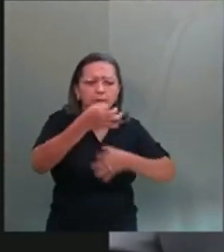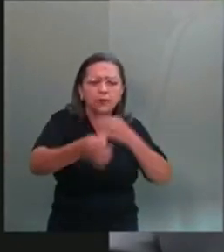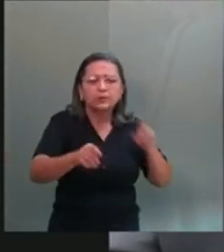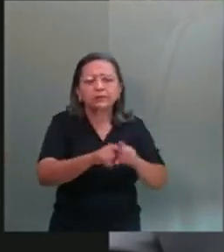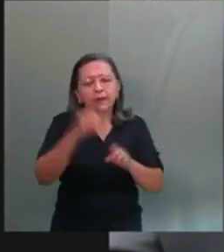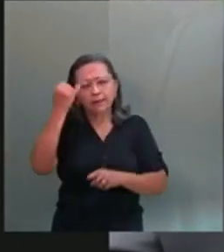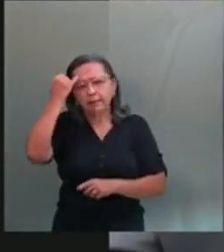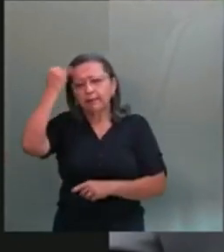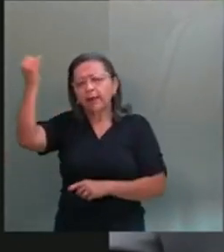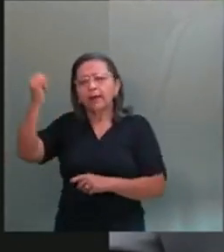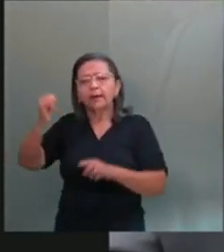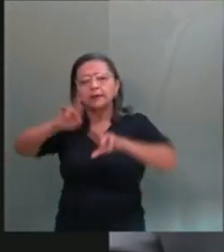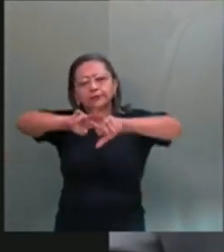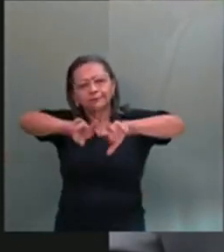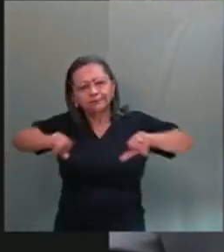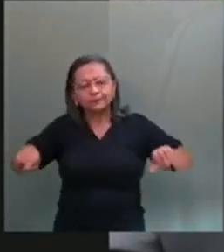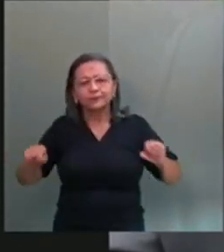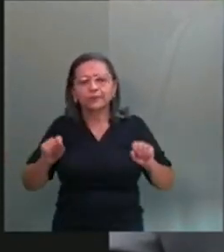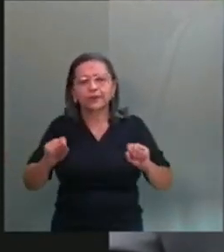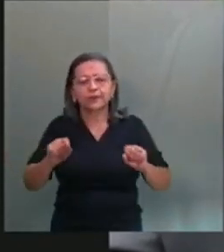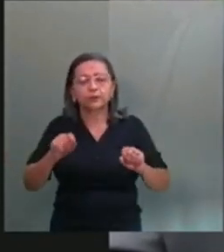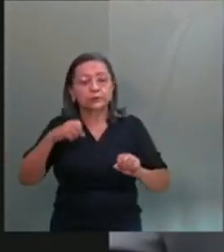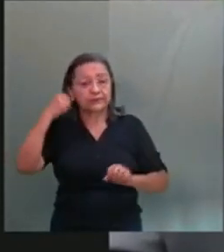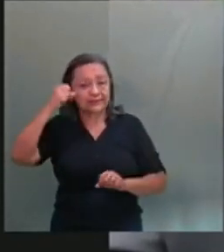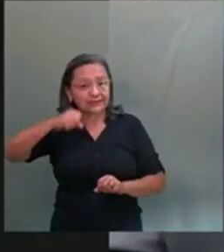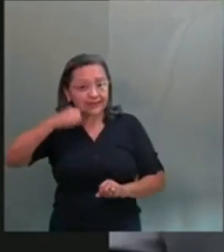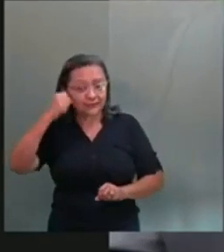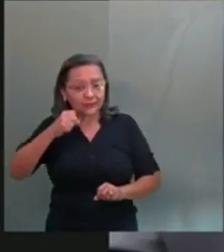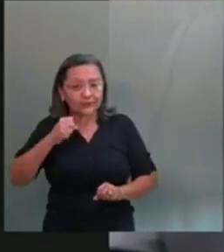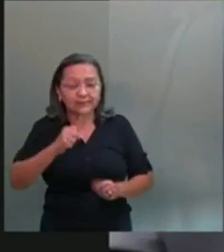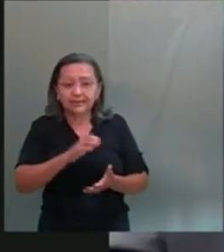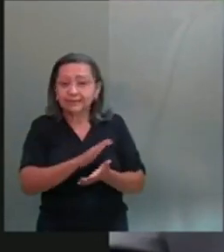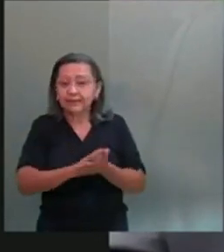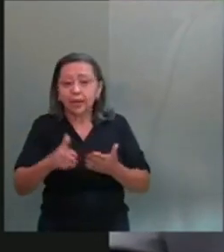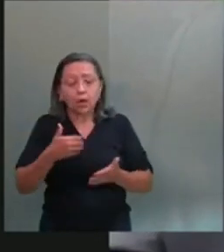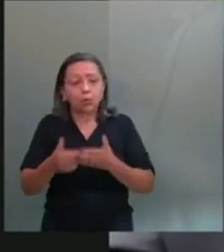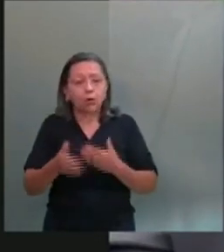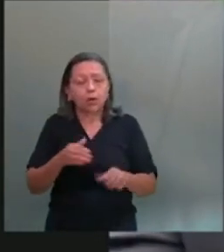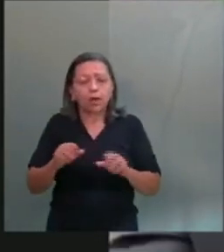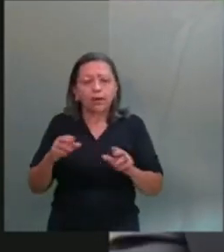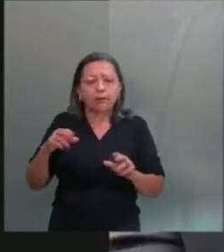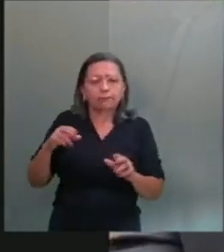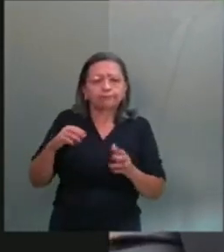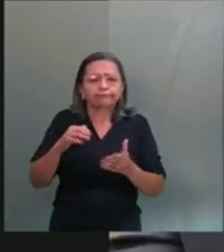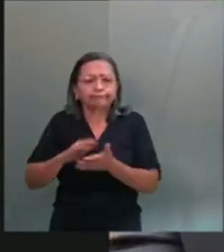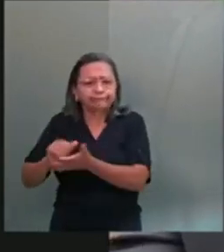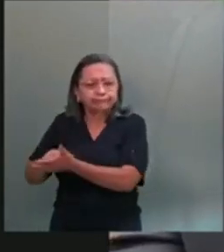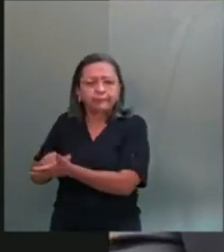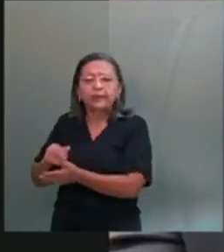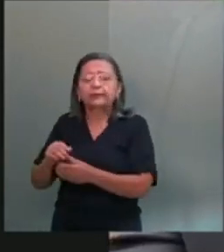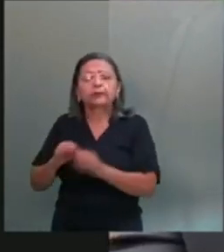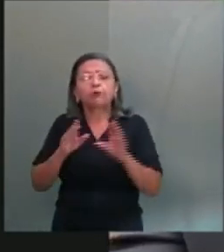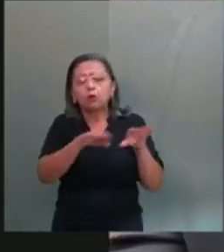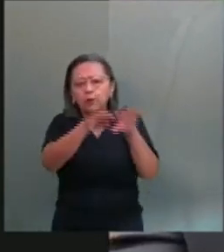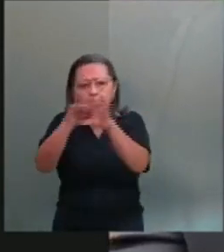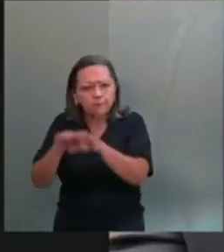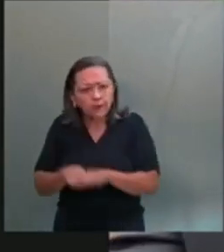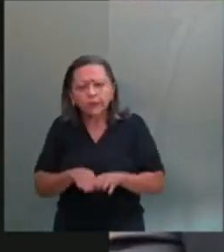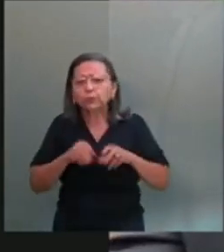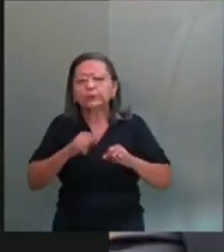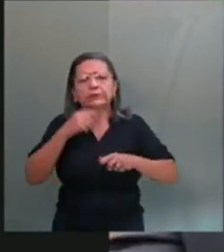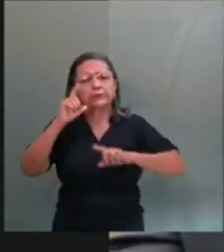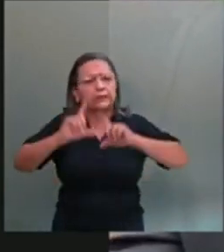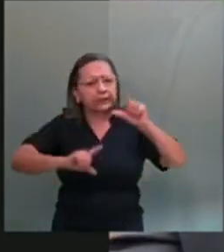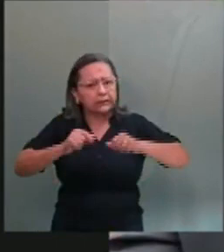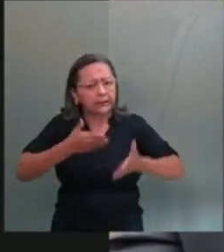as ideias plurimas dos senadores, sem qualquer restrição, isto é, de forma equânime no tratamento